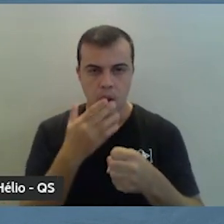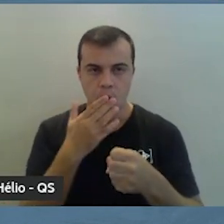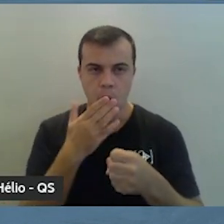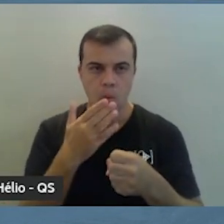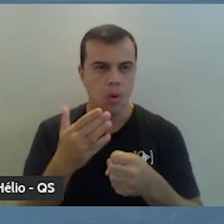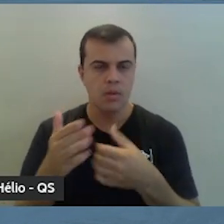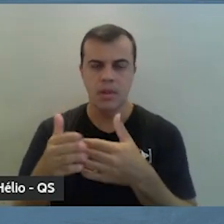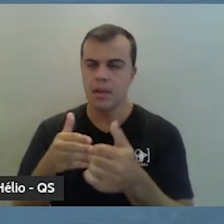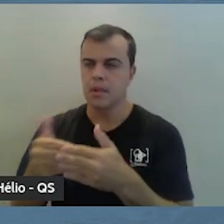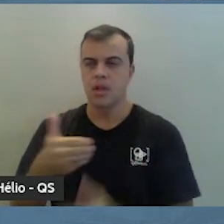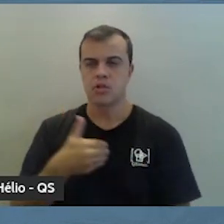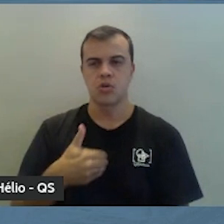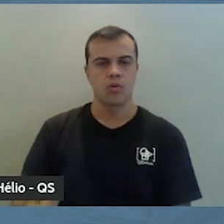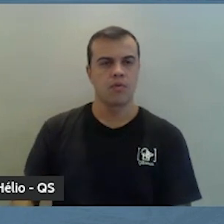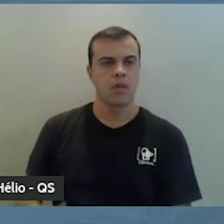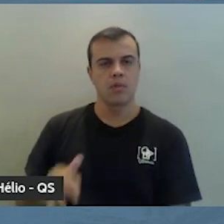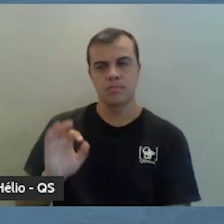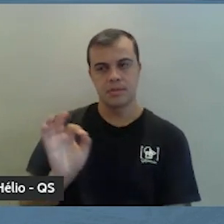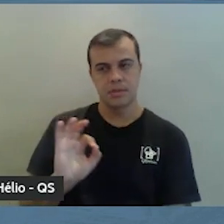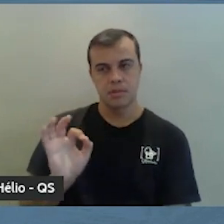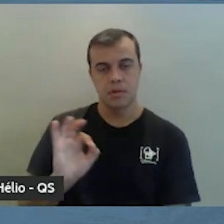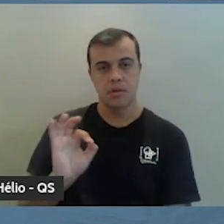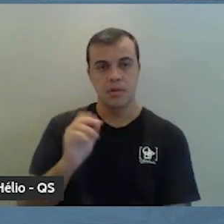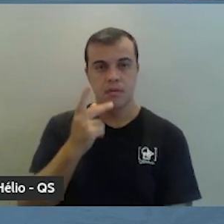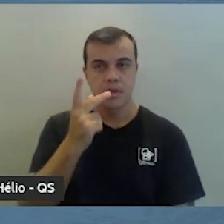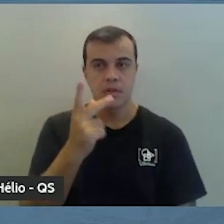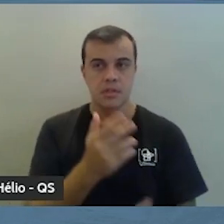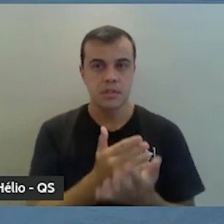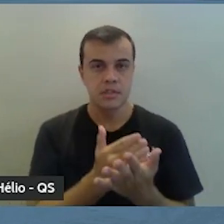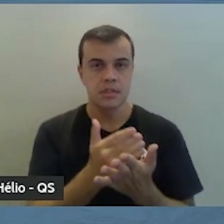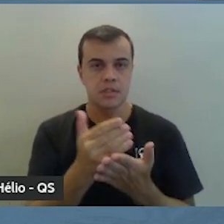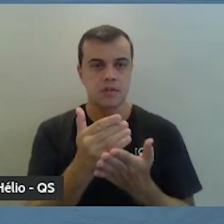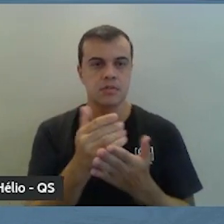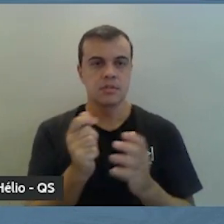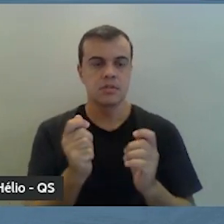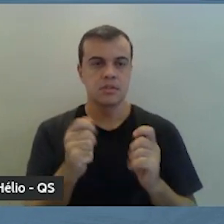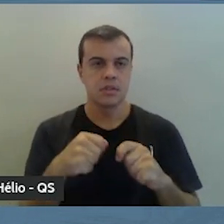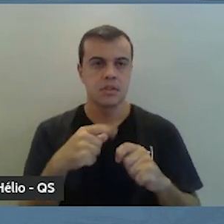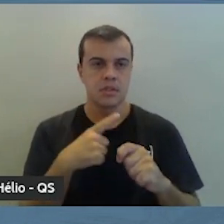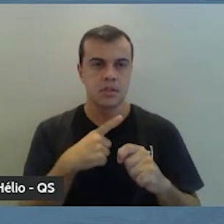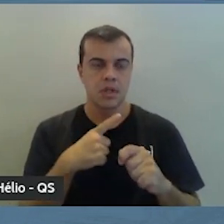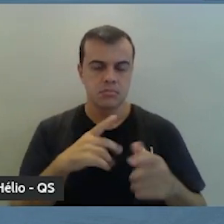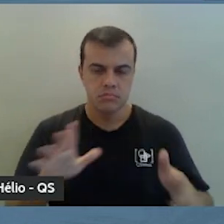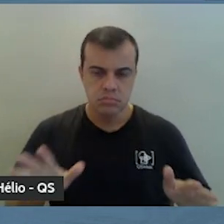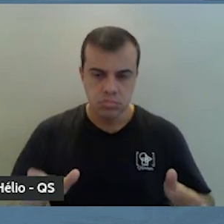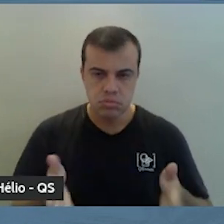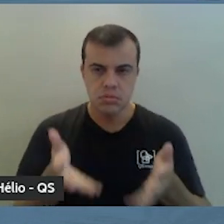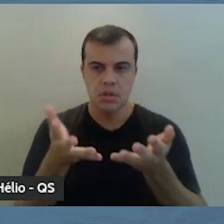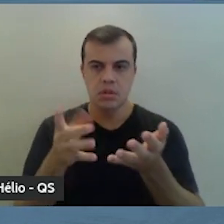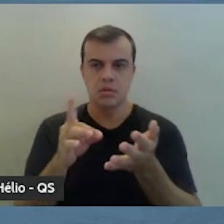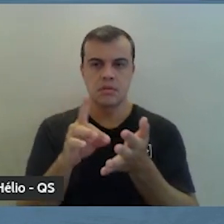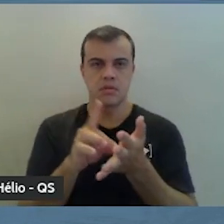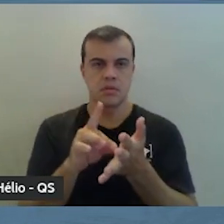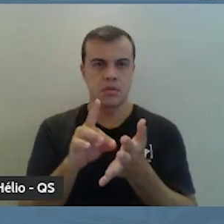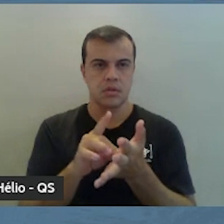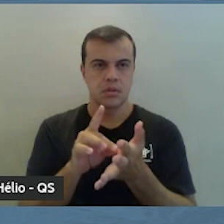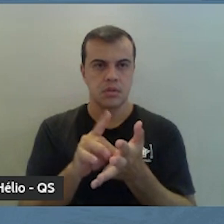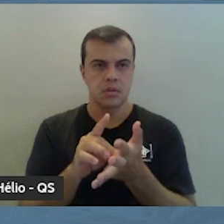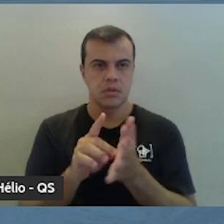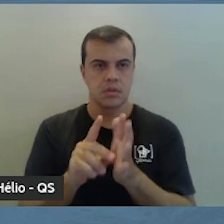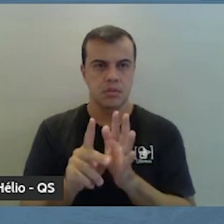Não é disso que eu estou falando. Estou falando que essas iniciativas, elas têm fomentado, de fato,